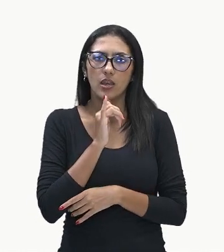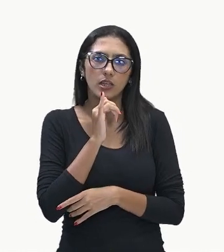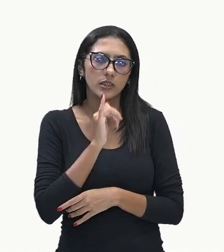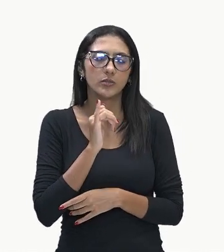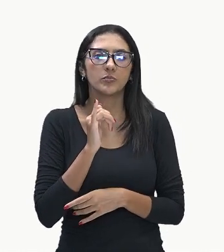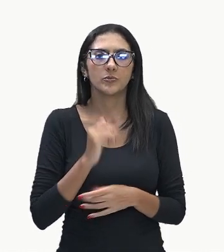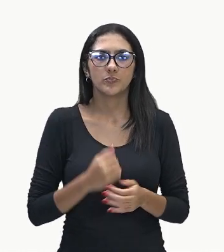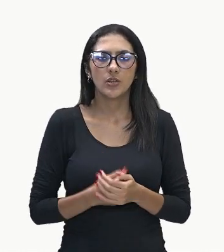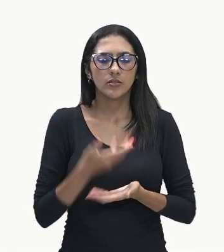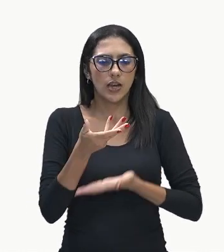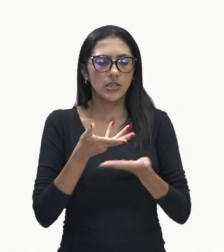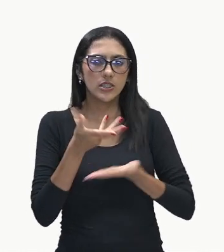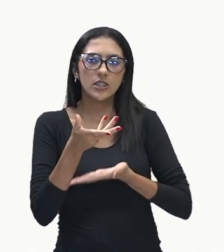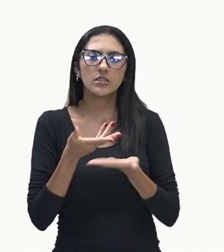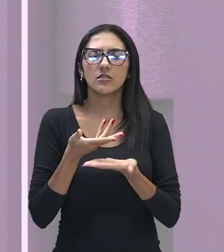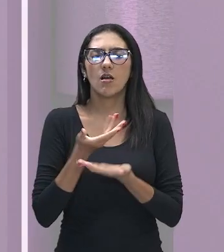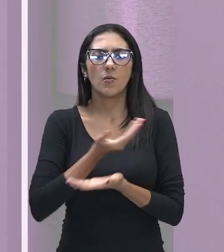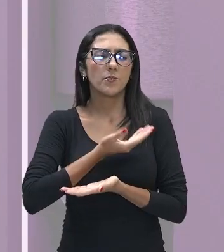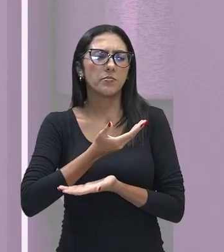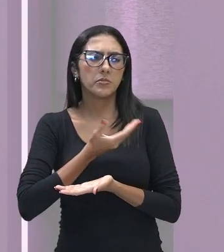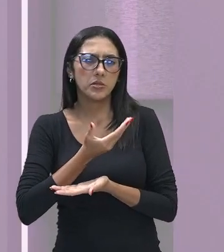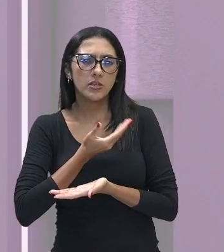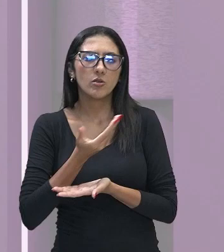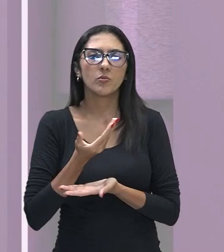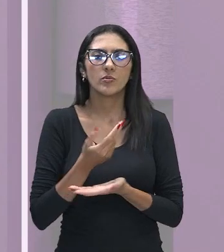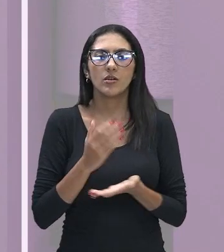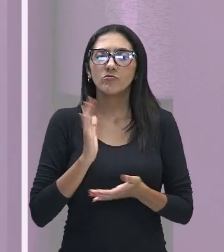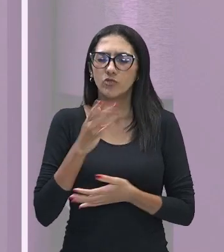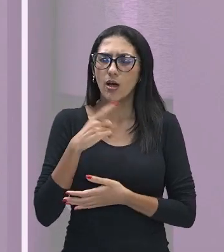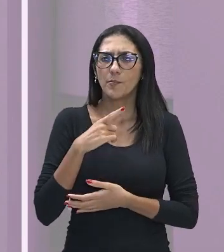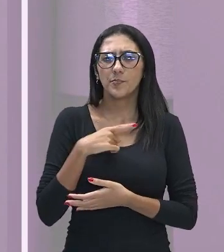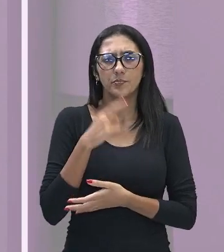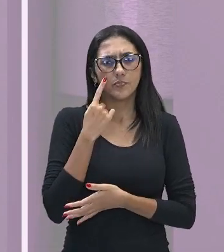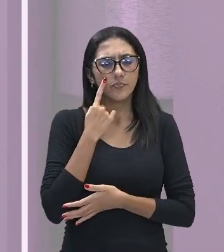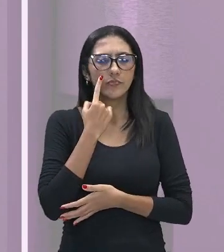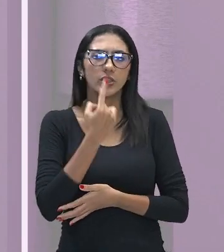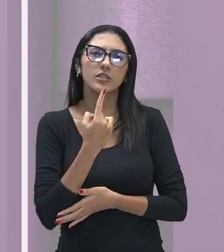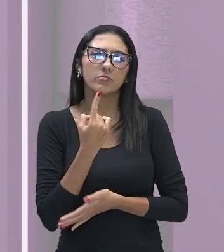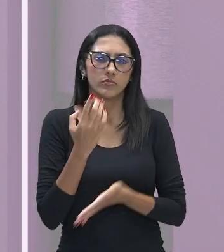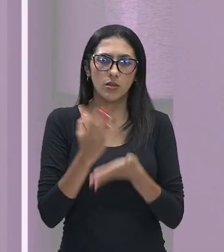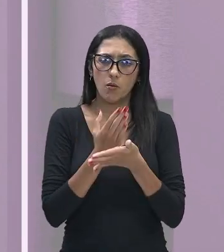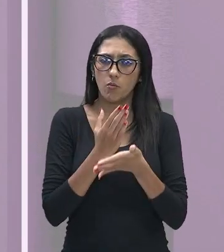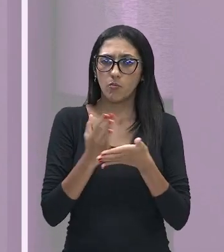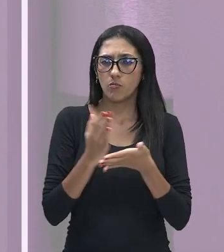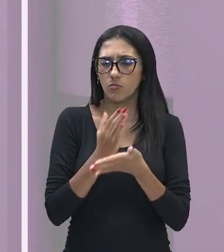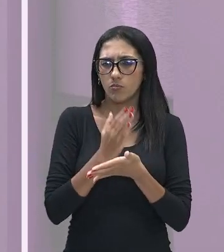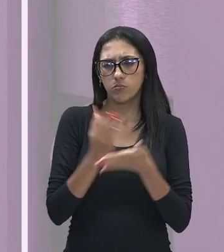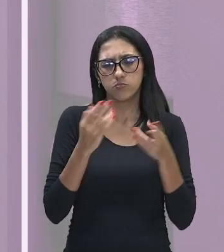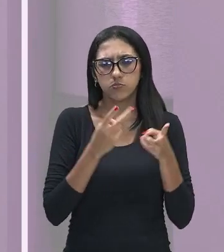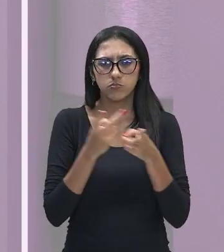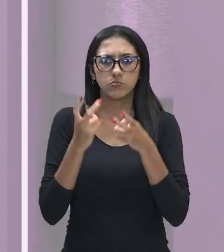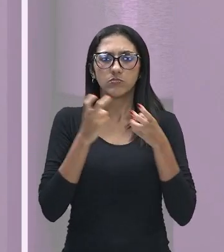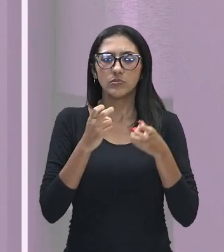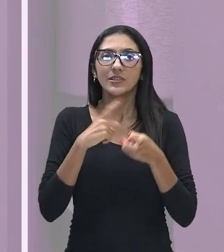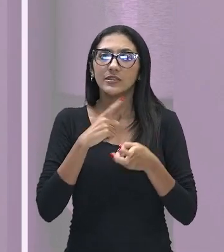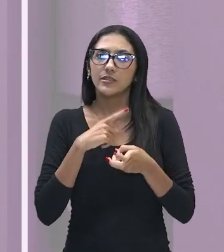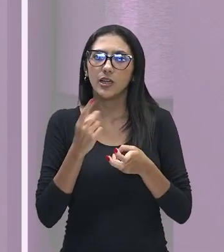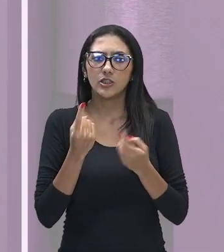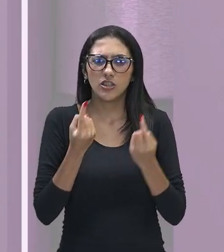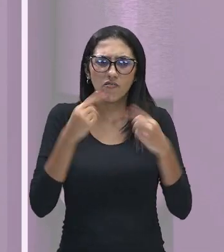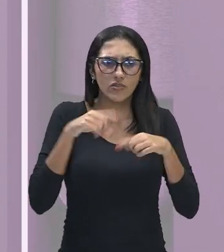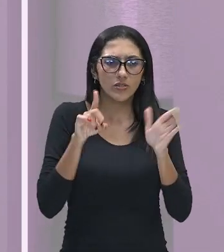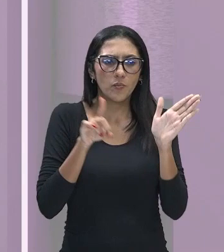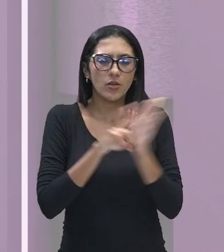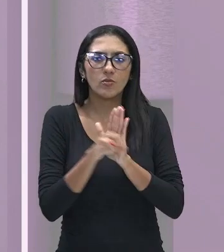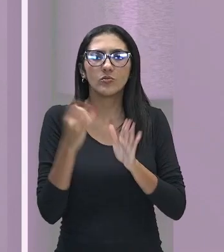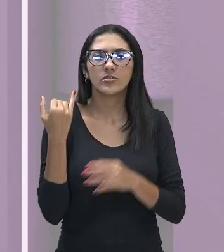ali daquela interação, daquela conversa, já vi situações aí rolando, não é? Que é lançado esse desafio de idades e